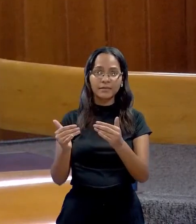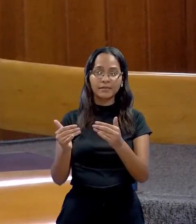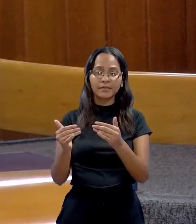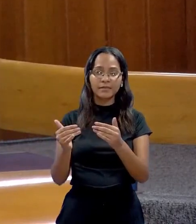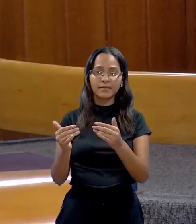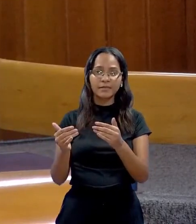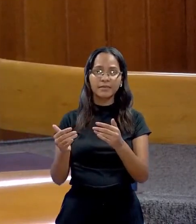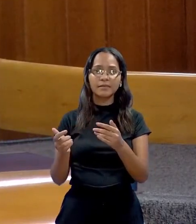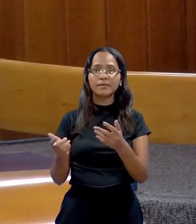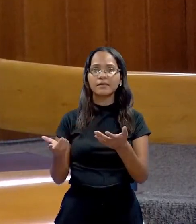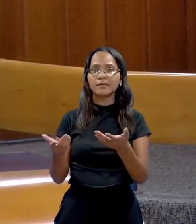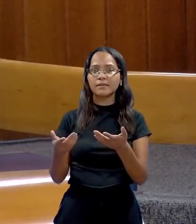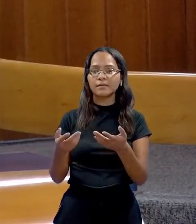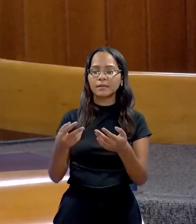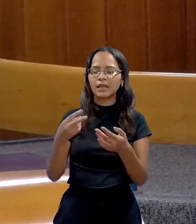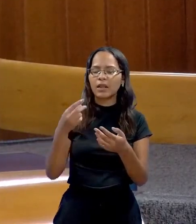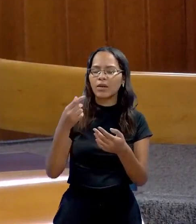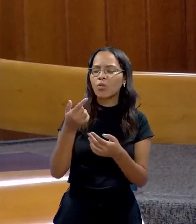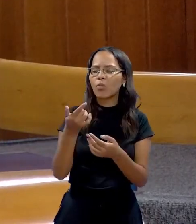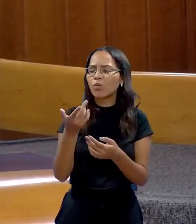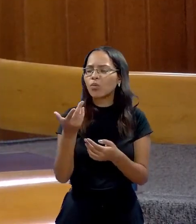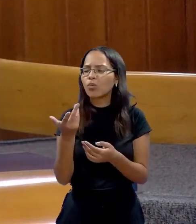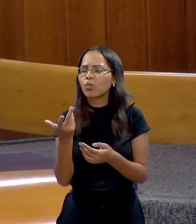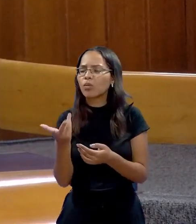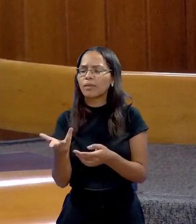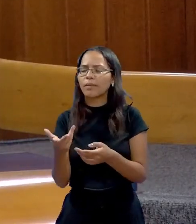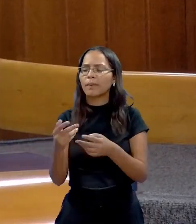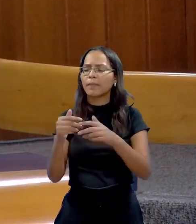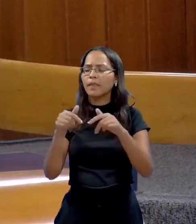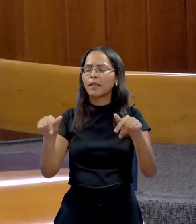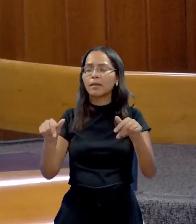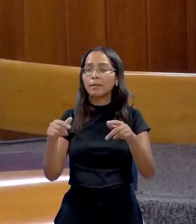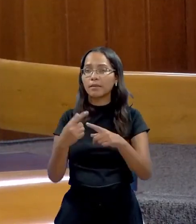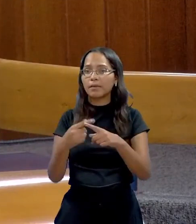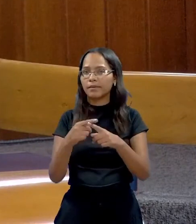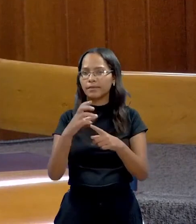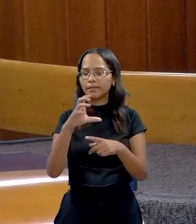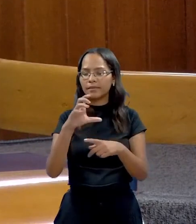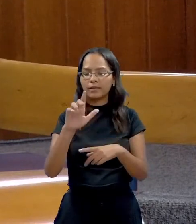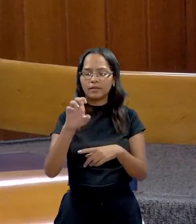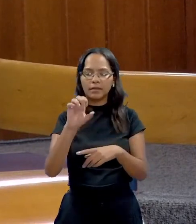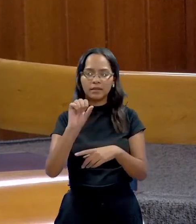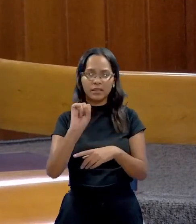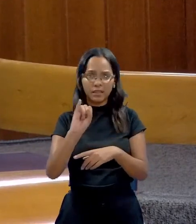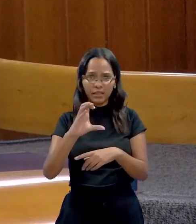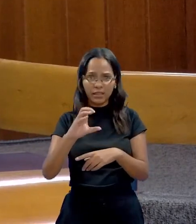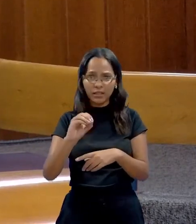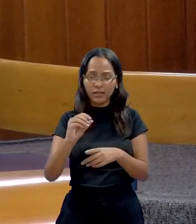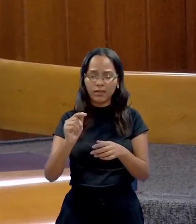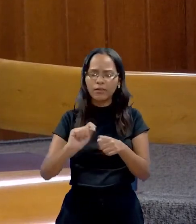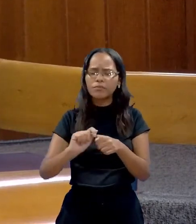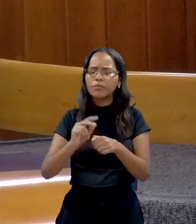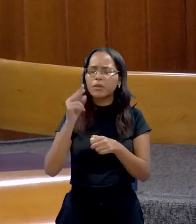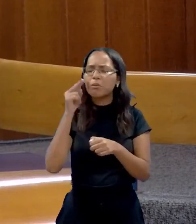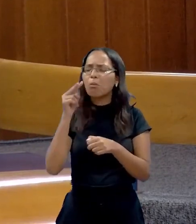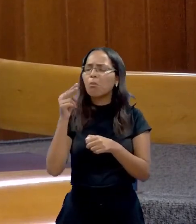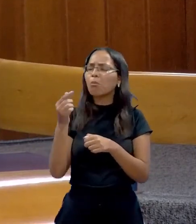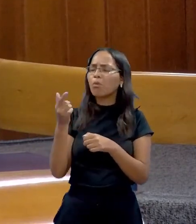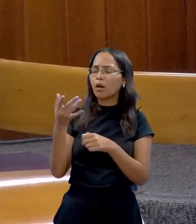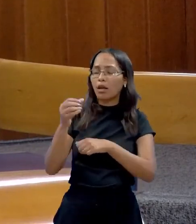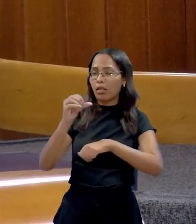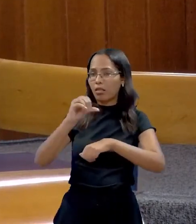da conferência de coro. O Cresso fazia 3 conferências por dia, às 9